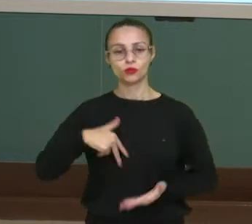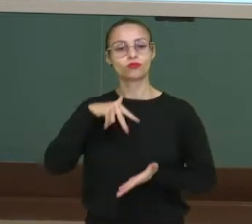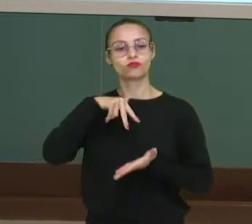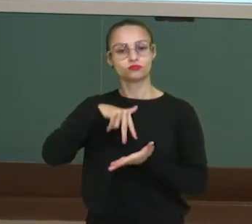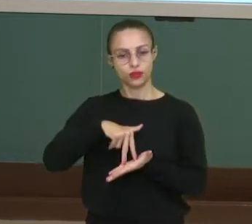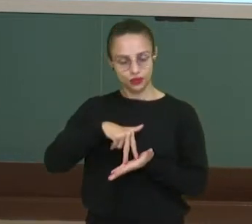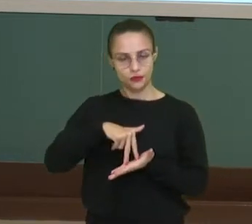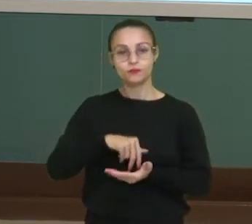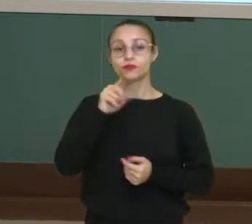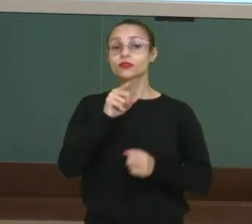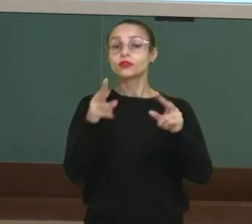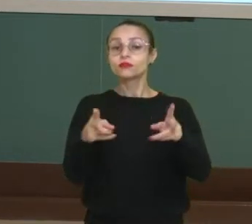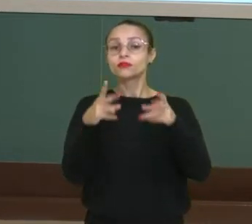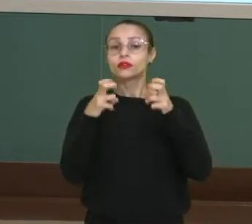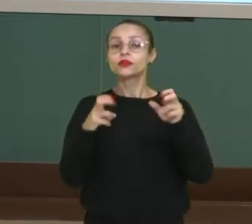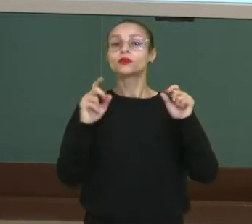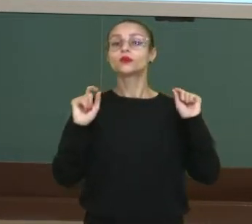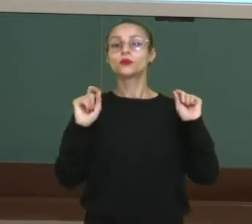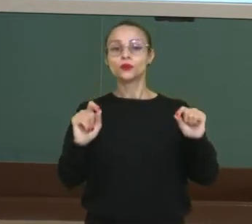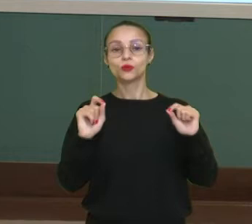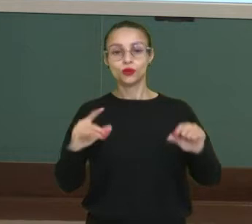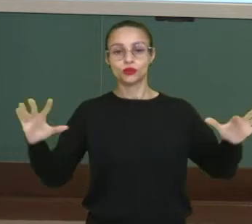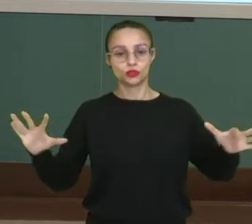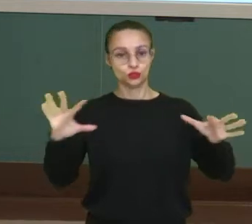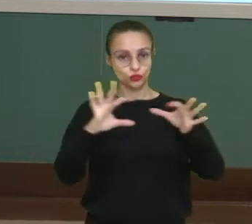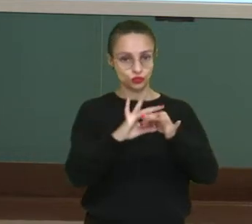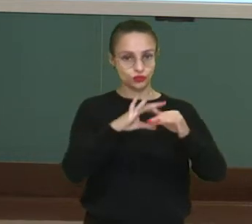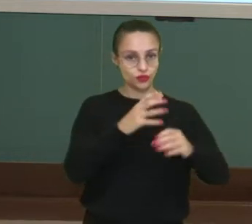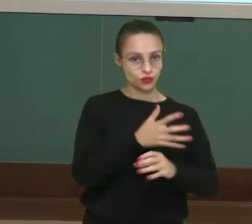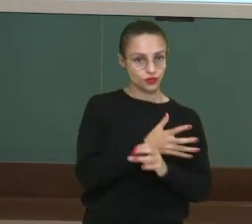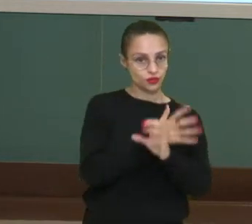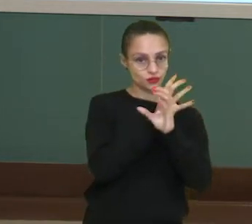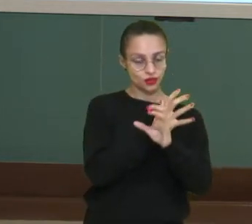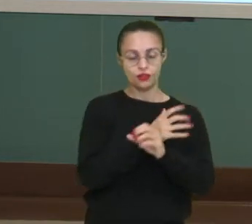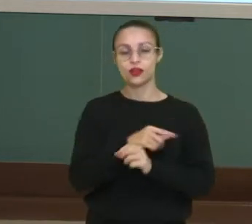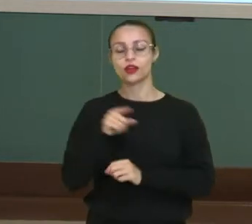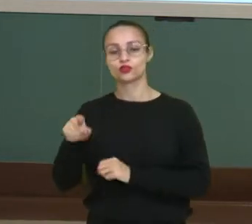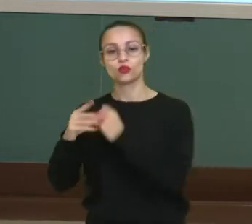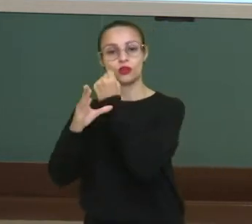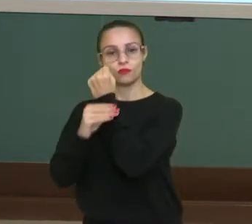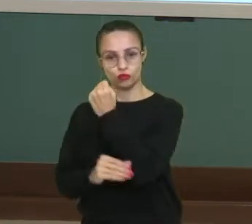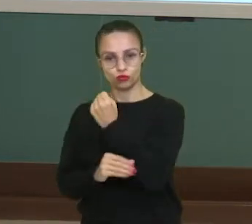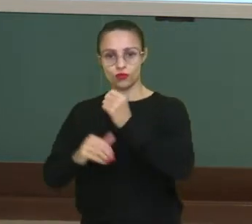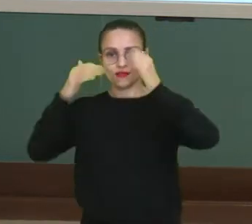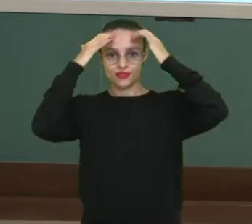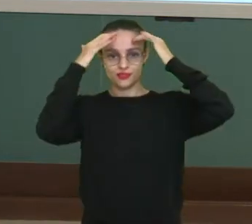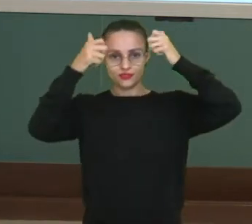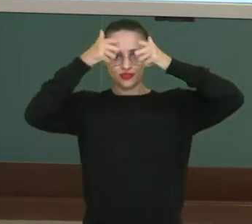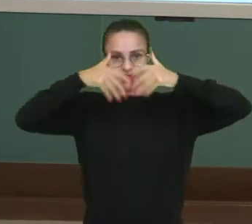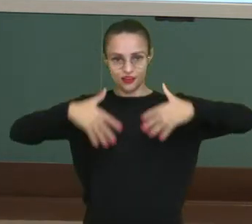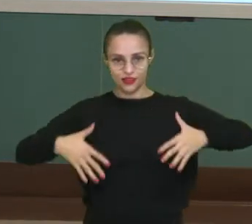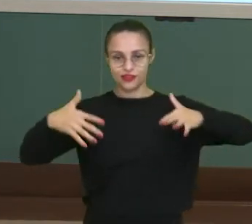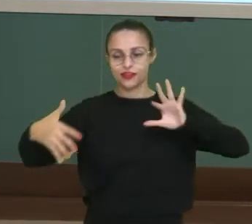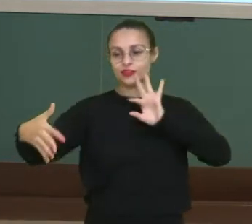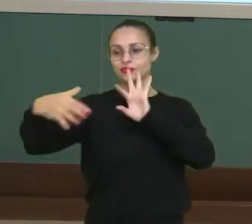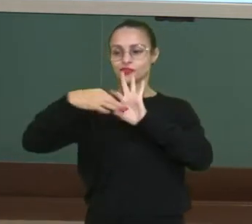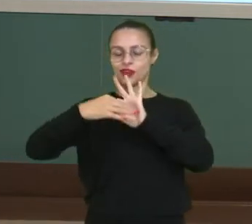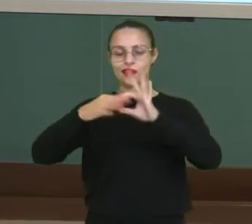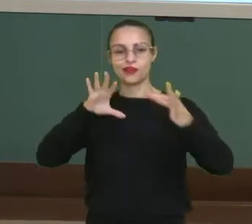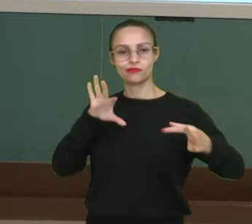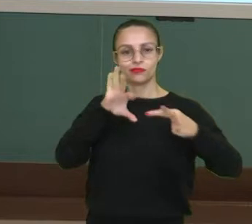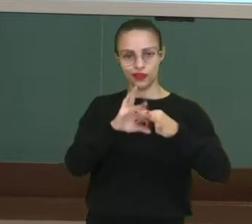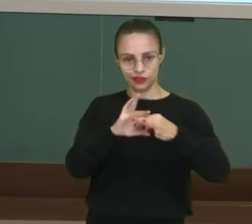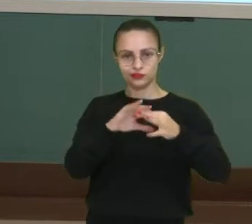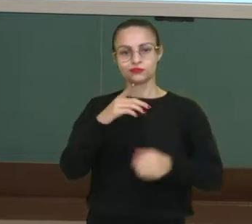Então percebam que, juntamente com o sistema nervoso, tanto o sistema esquelético quanto o muscular, eles